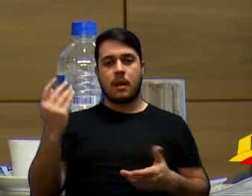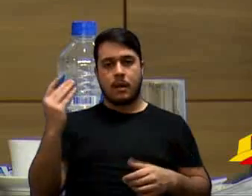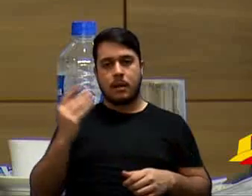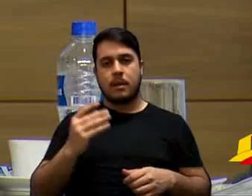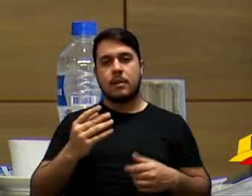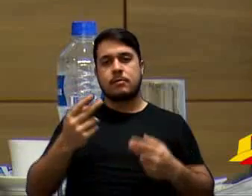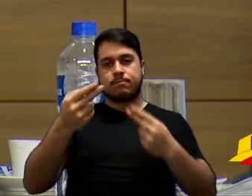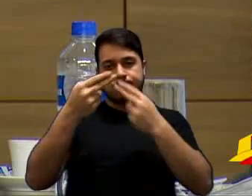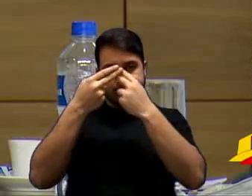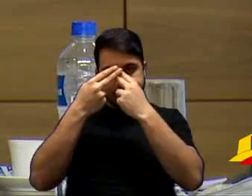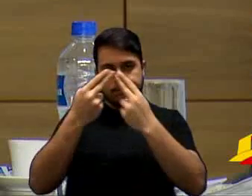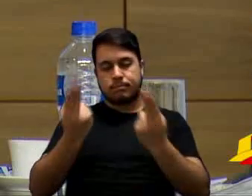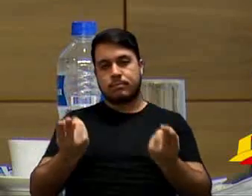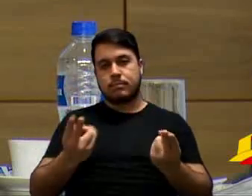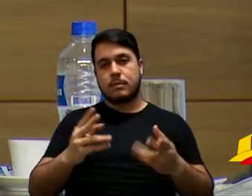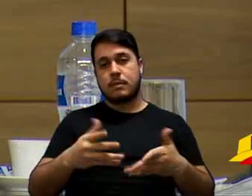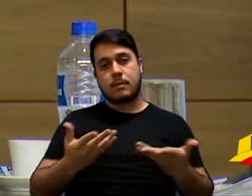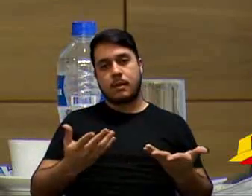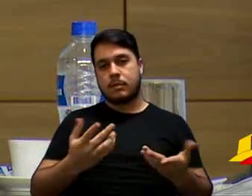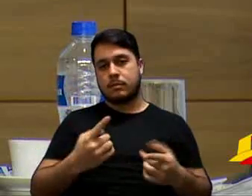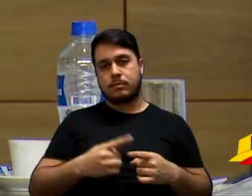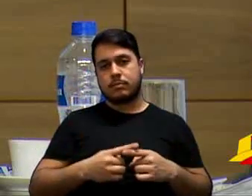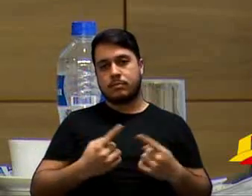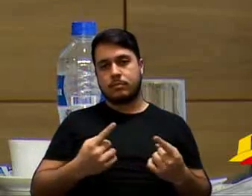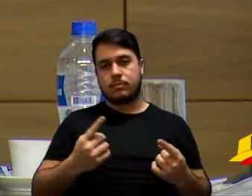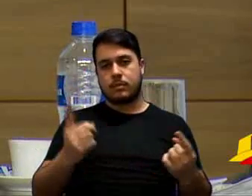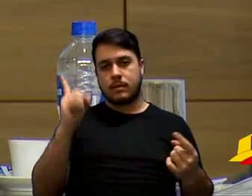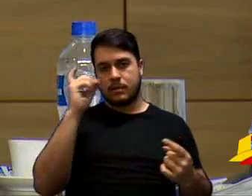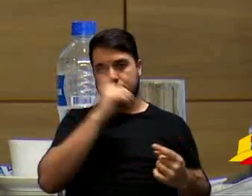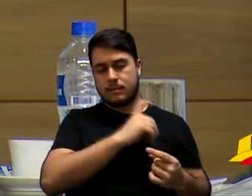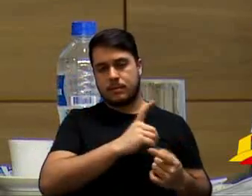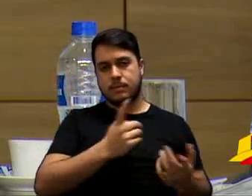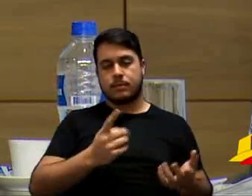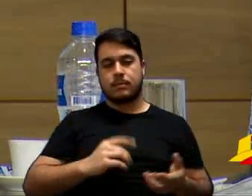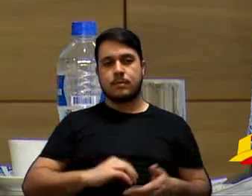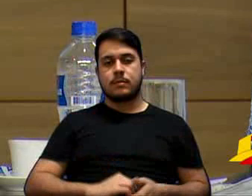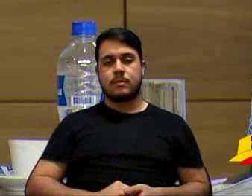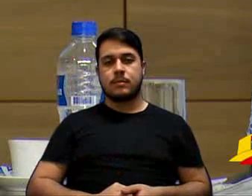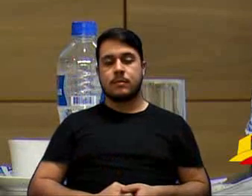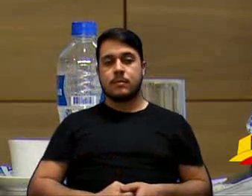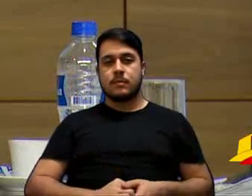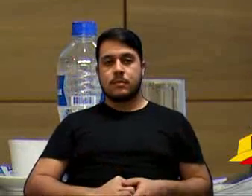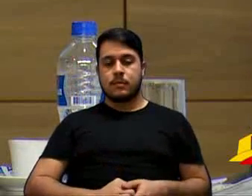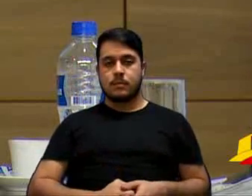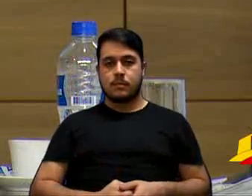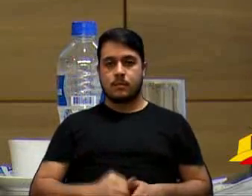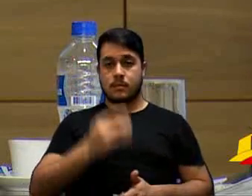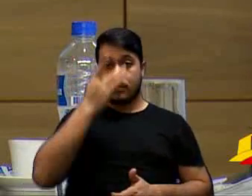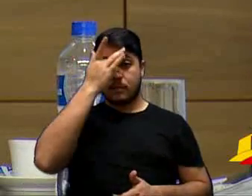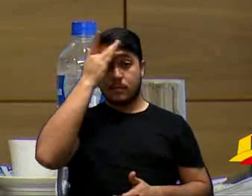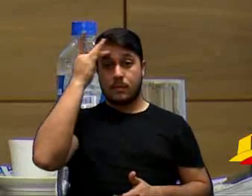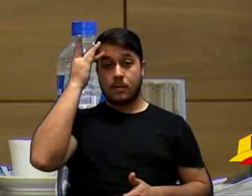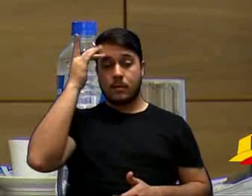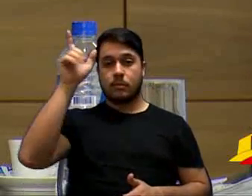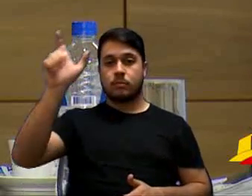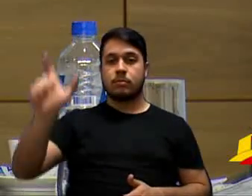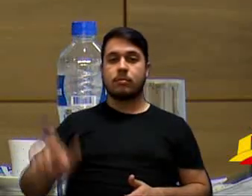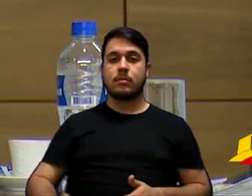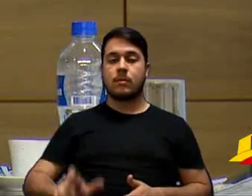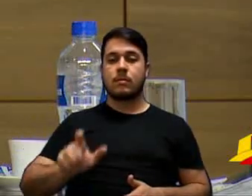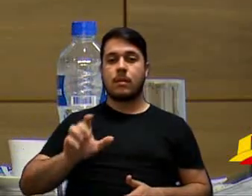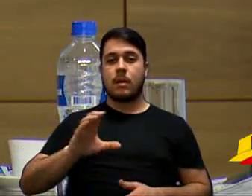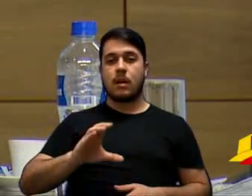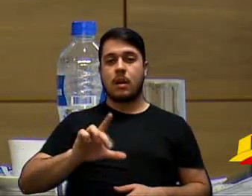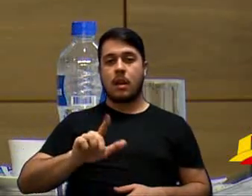muito traumático mas muito que passar por esse pacto não é de maneira sofrida é o próximo escrito é o cláudio robusti na